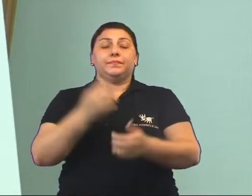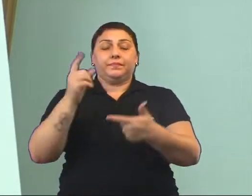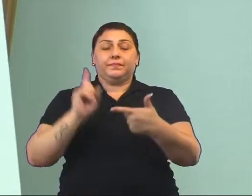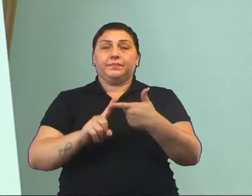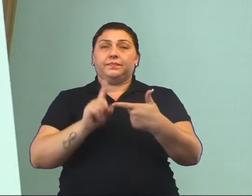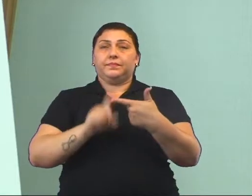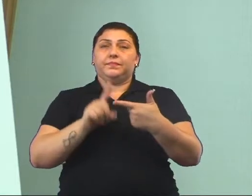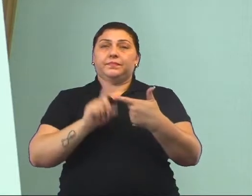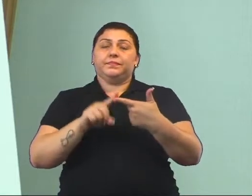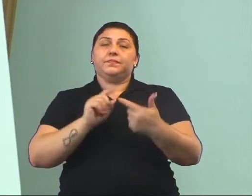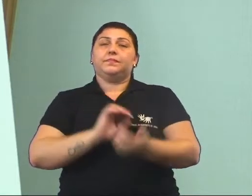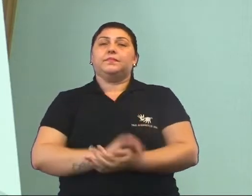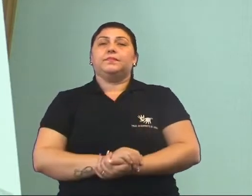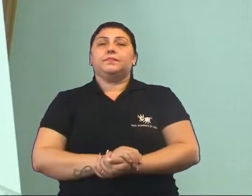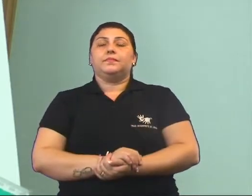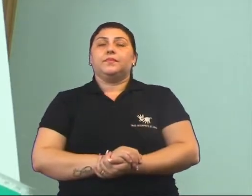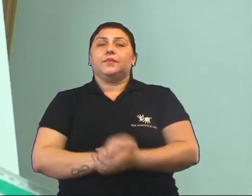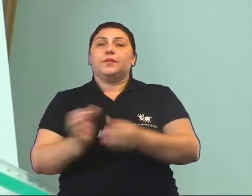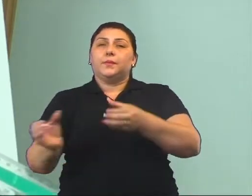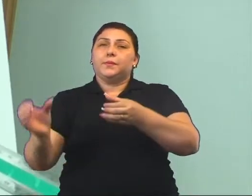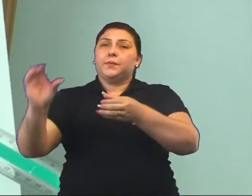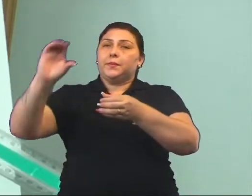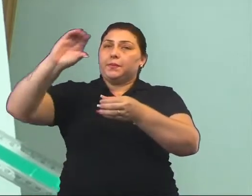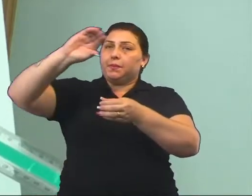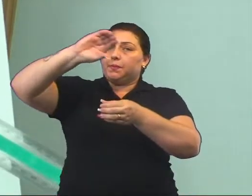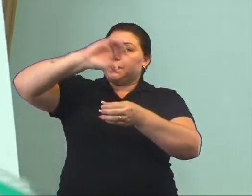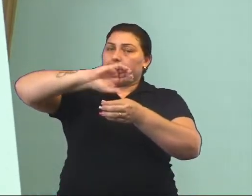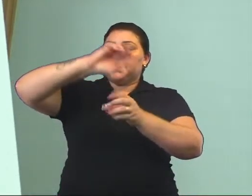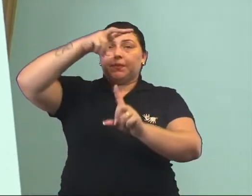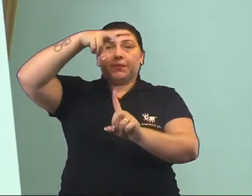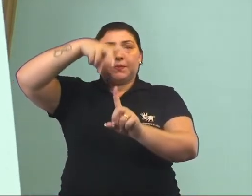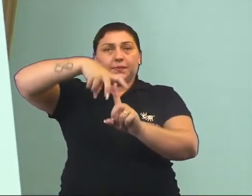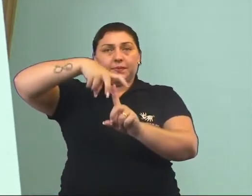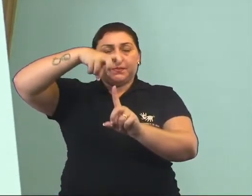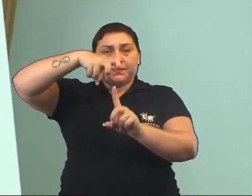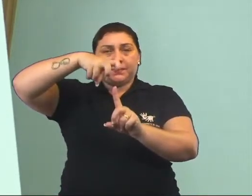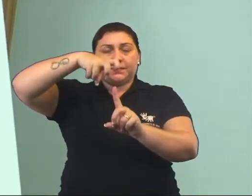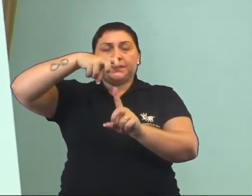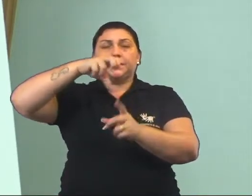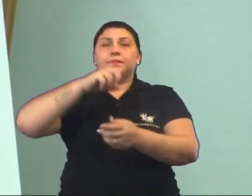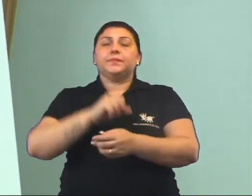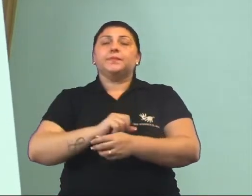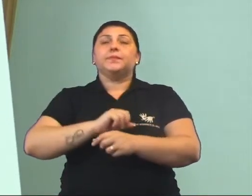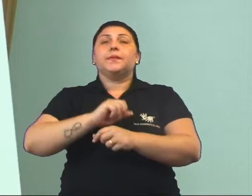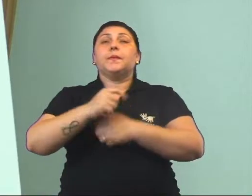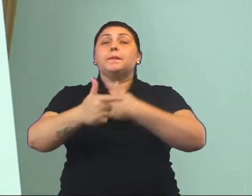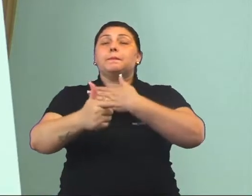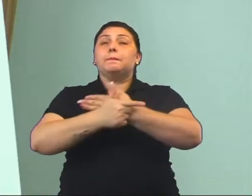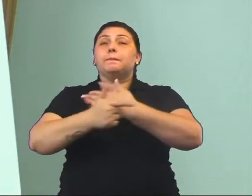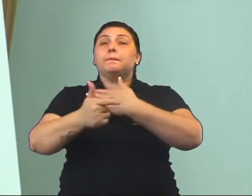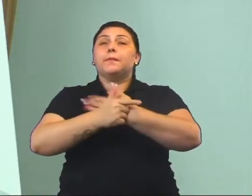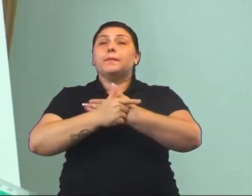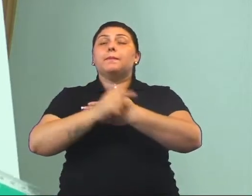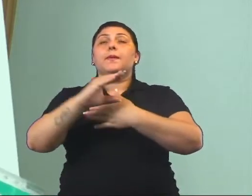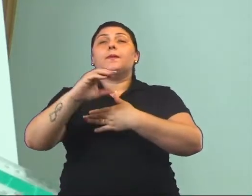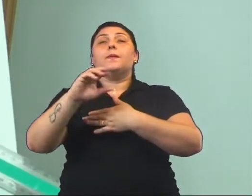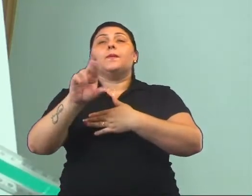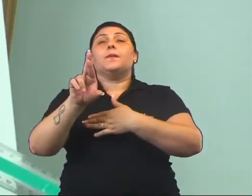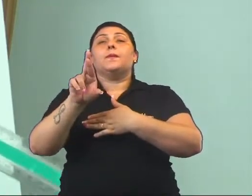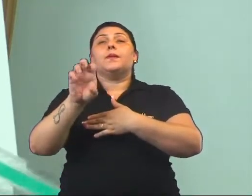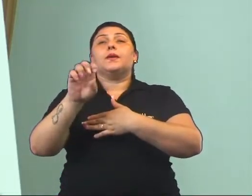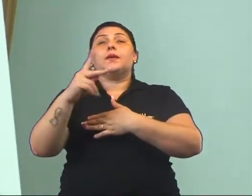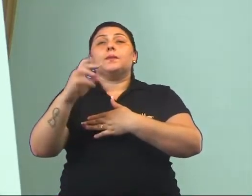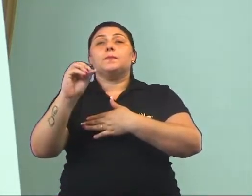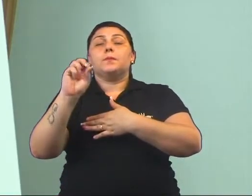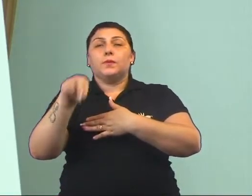Segundo passo, encha cada uma das garrafas com tiras de papel crepom e, em